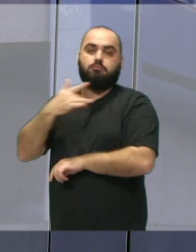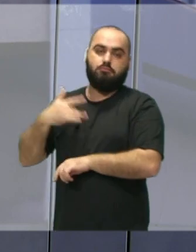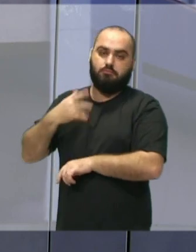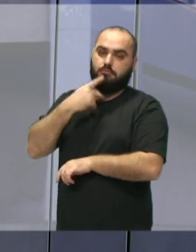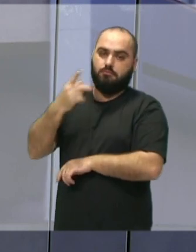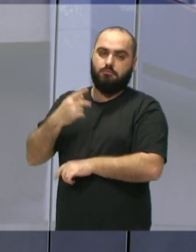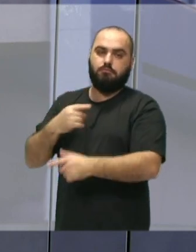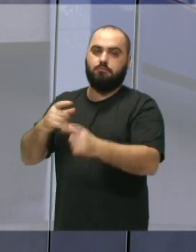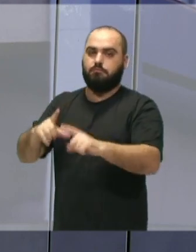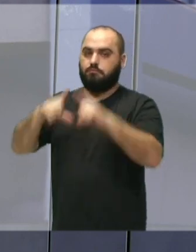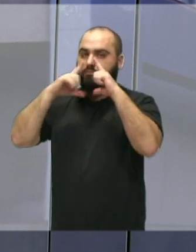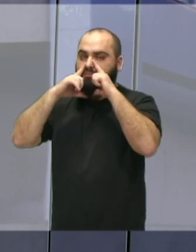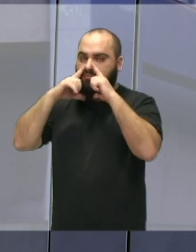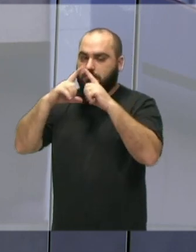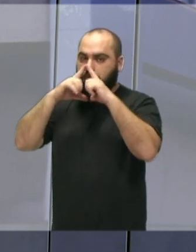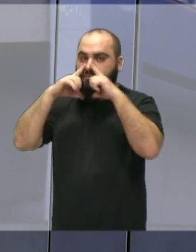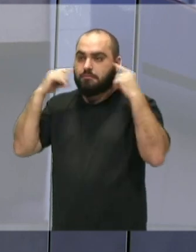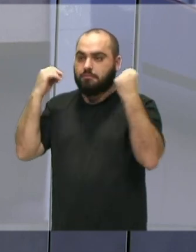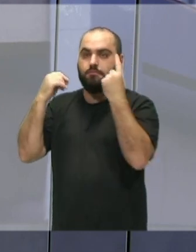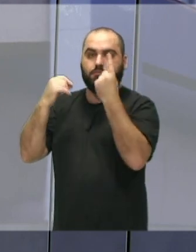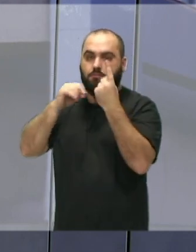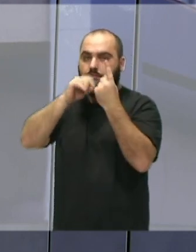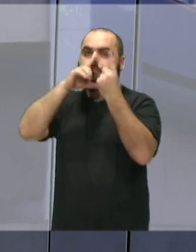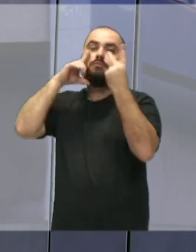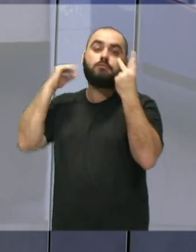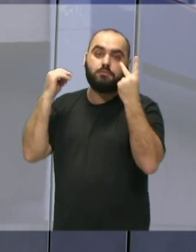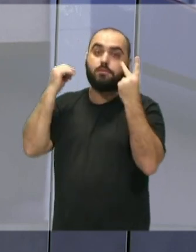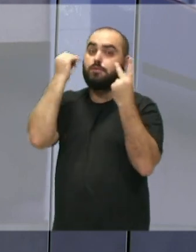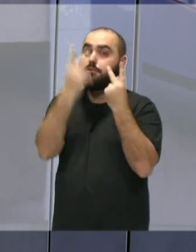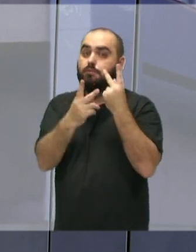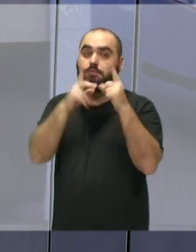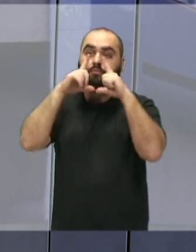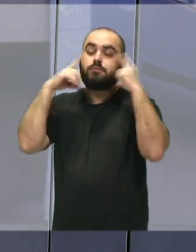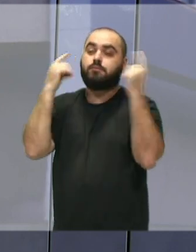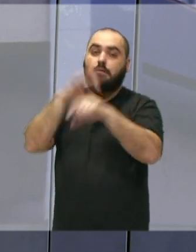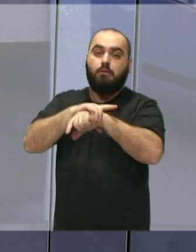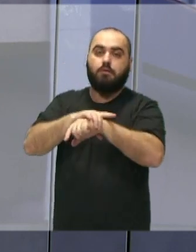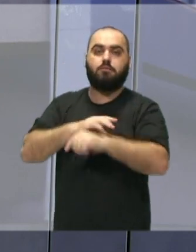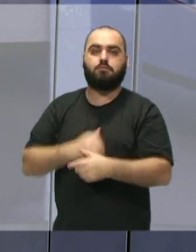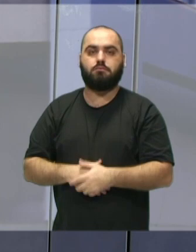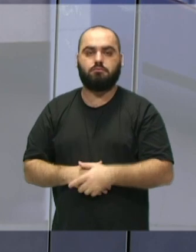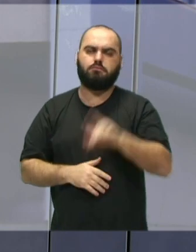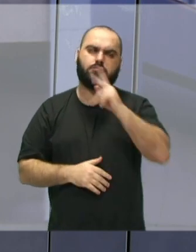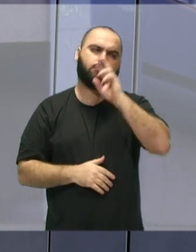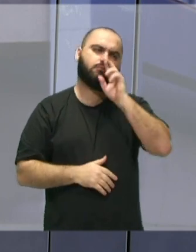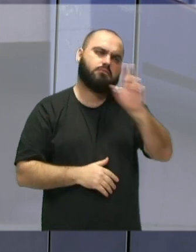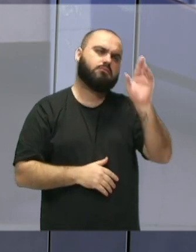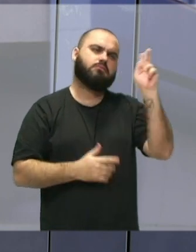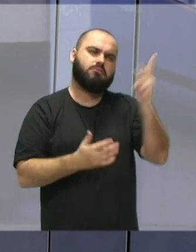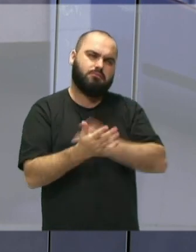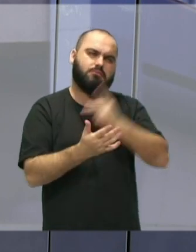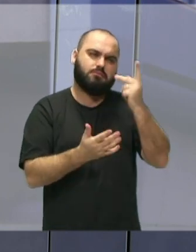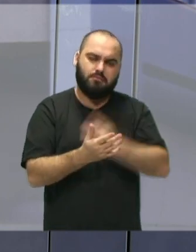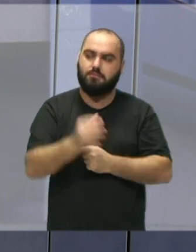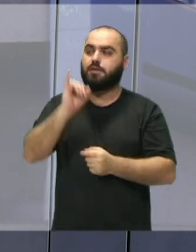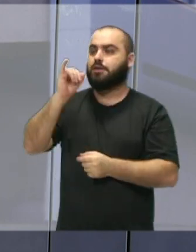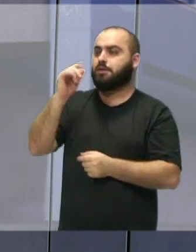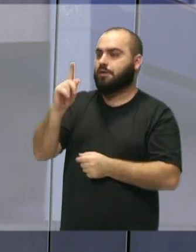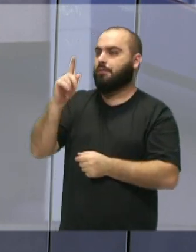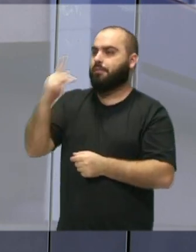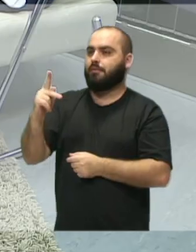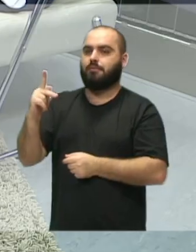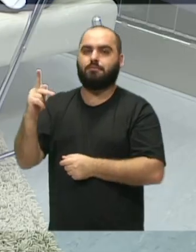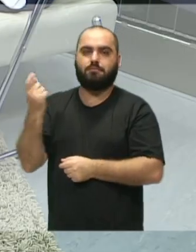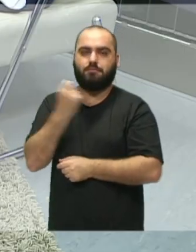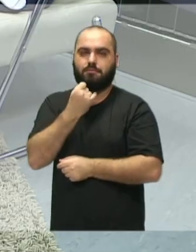colocar 1, 2 máscaras, uma por cima da outra para se garantir. E depois eu dizia, não, isso está errado, mandamos para o IGP, estava lá. Nem o